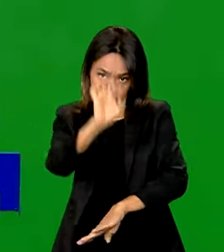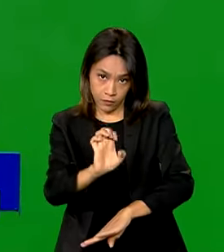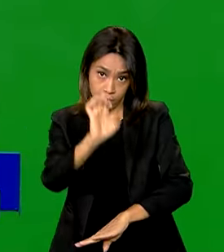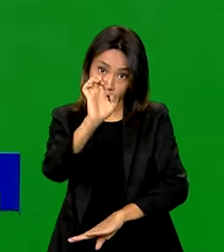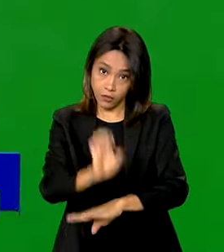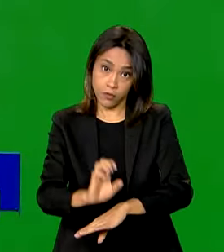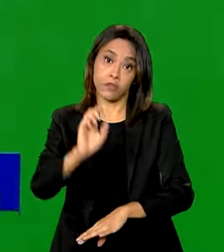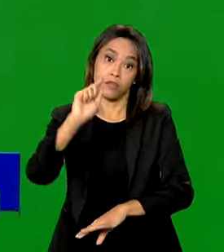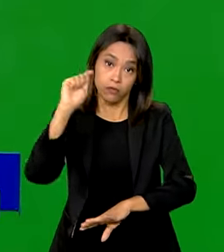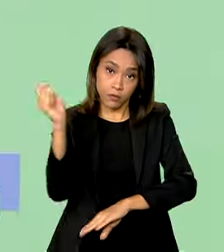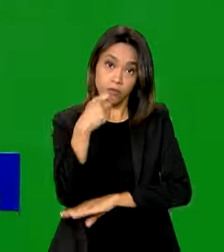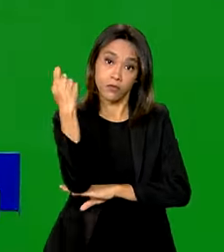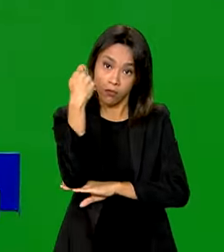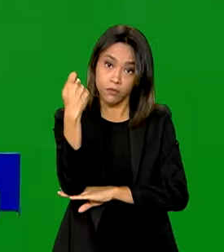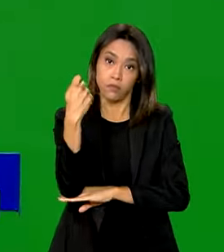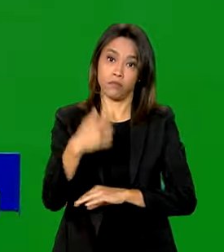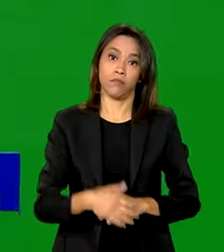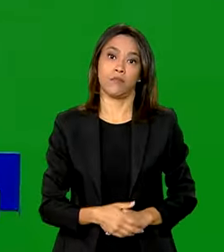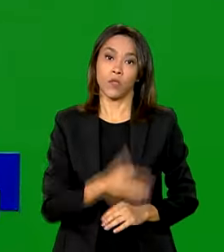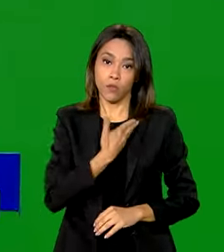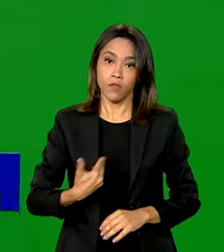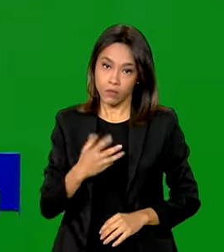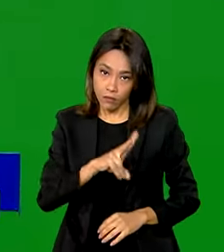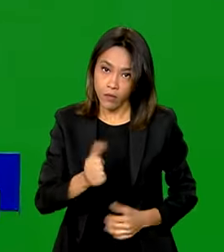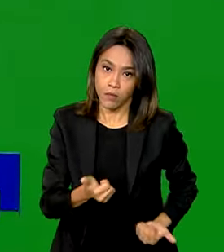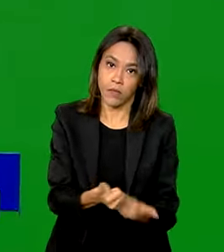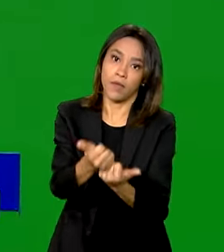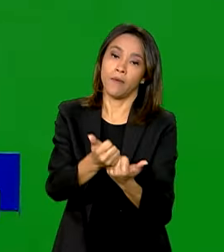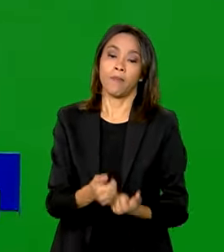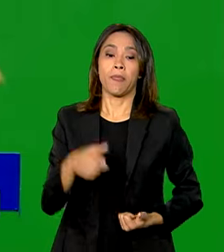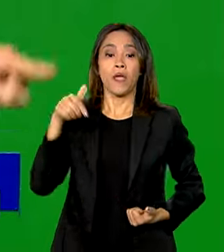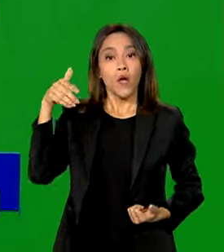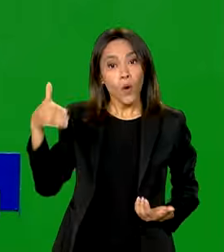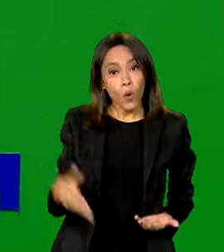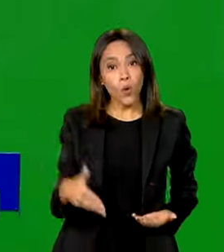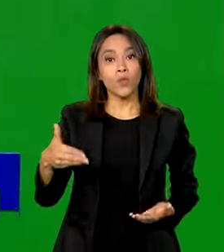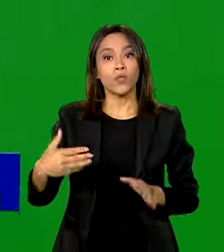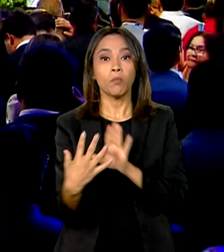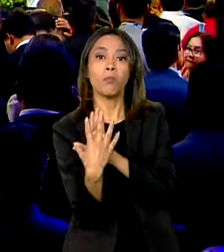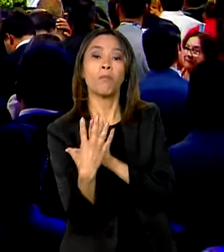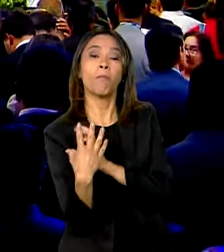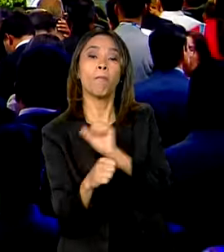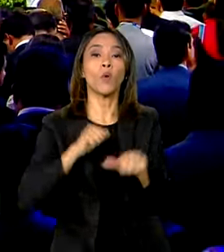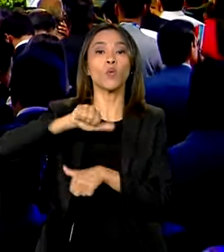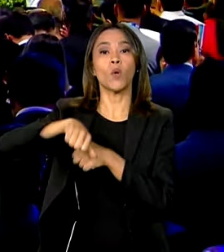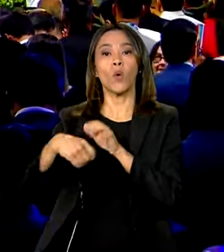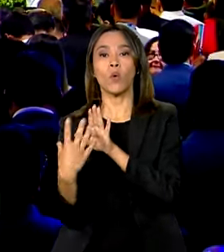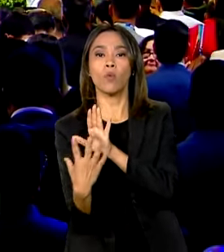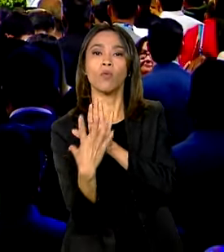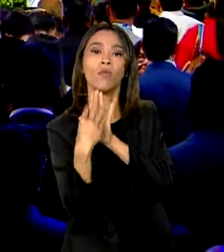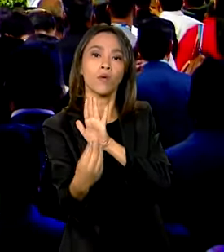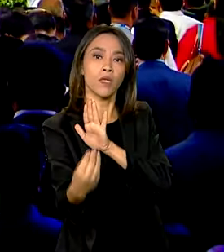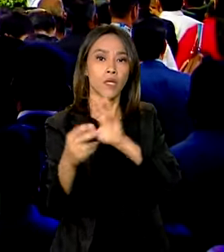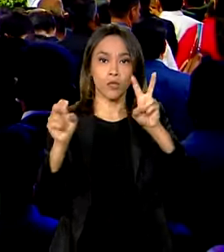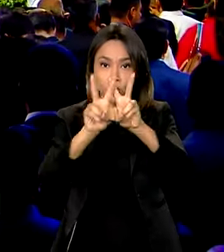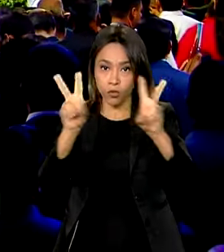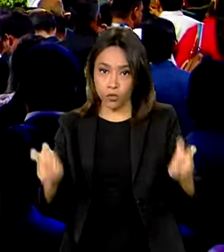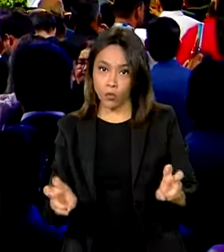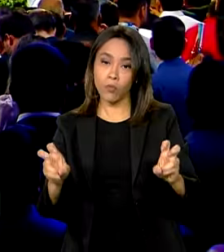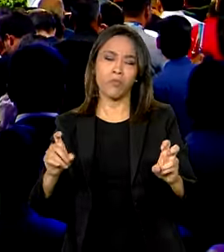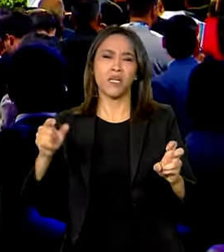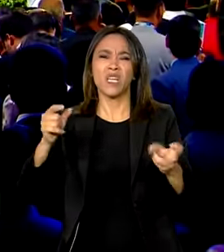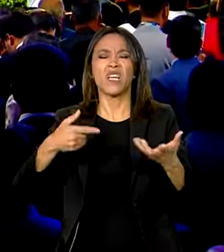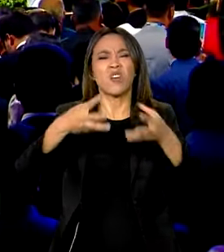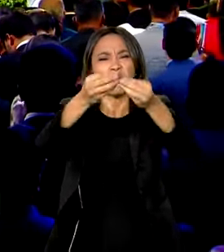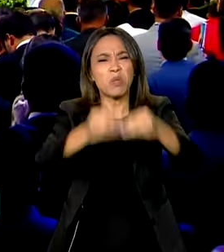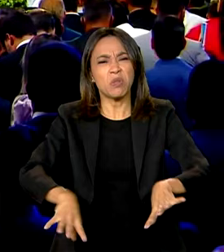estado do Rio Grande do Sul. É que mudou o paradigma do tratamento dos desastres climáticos neste país.